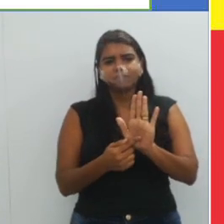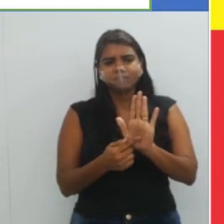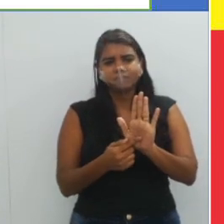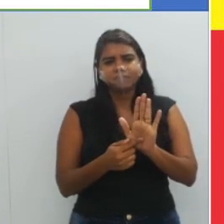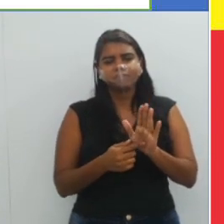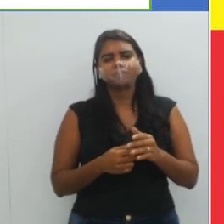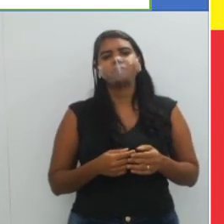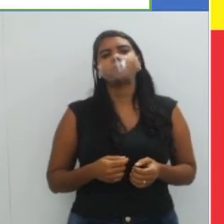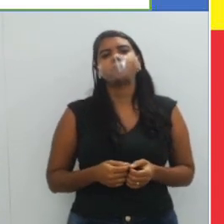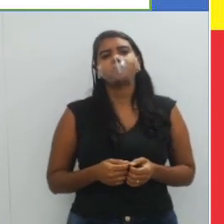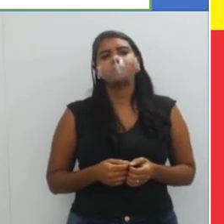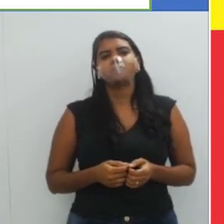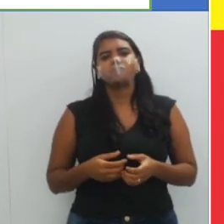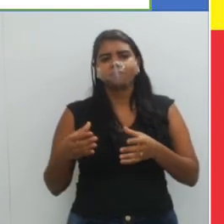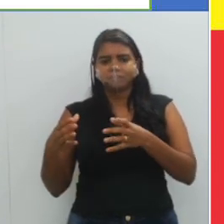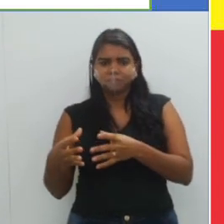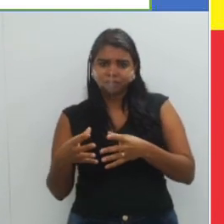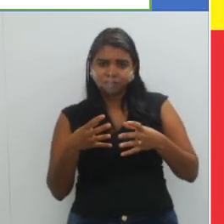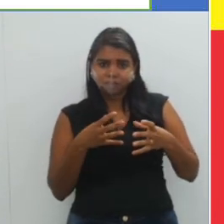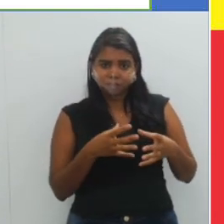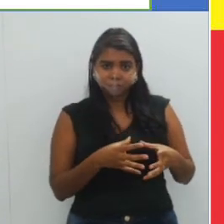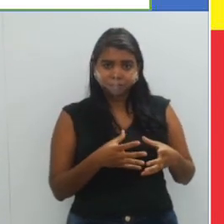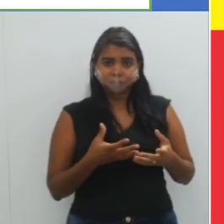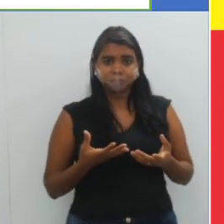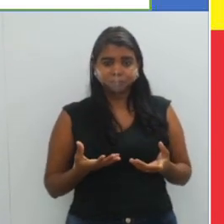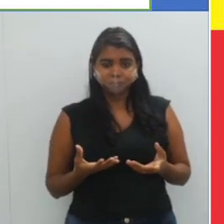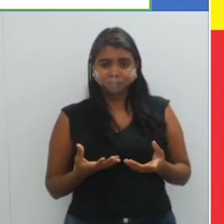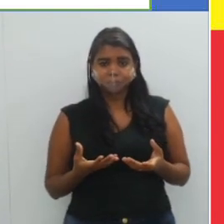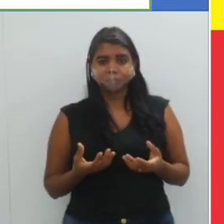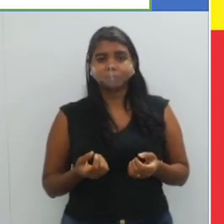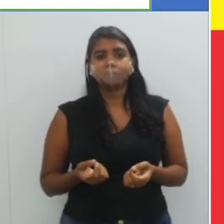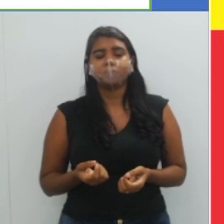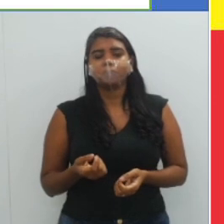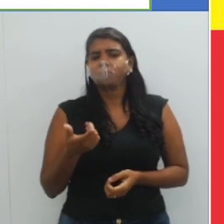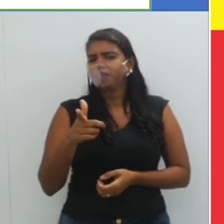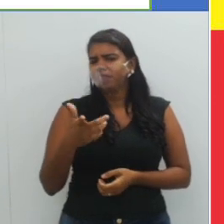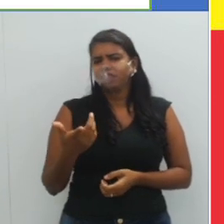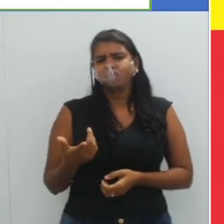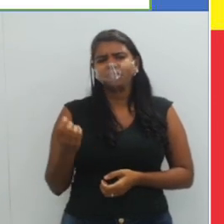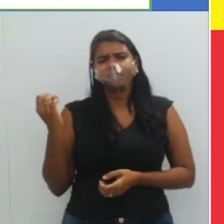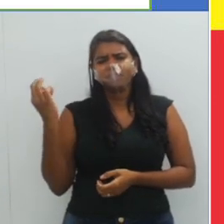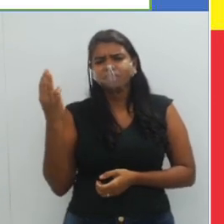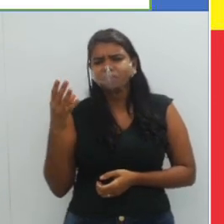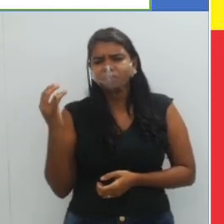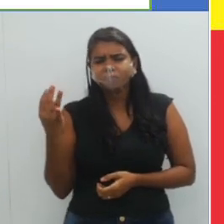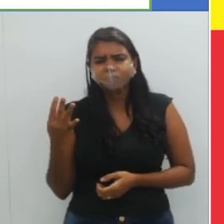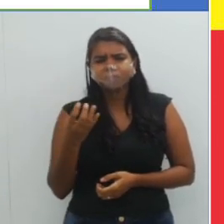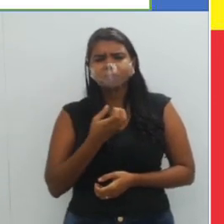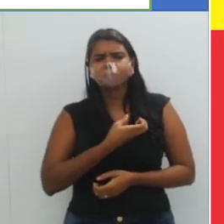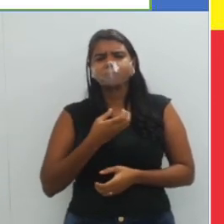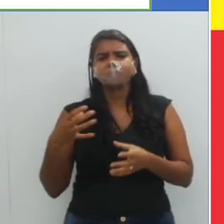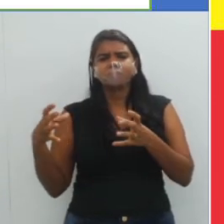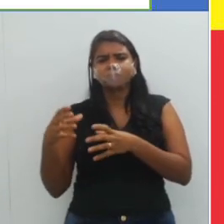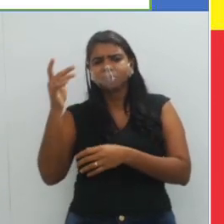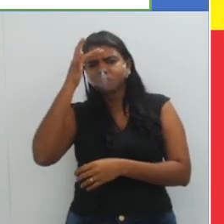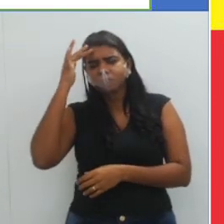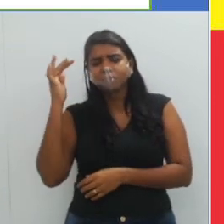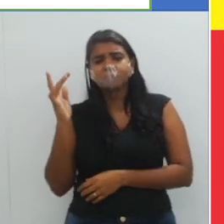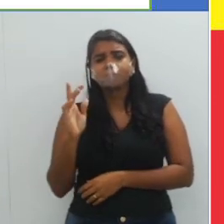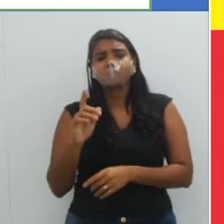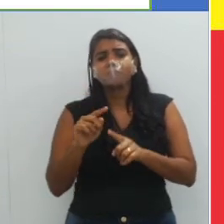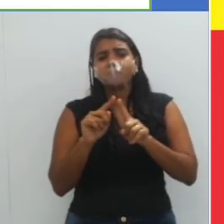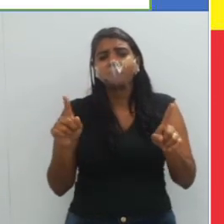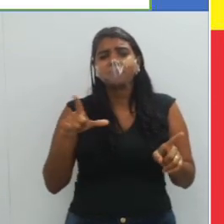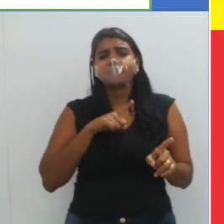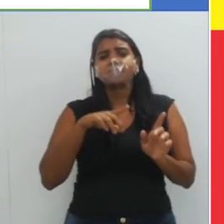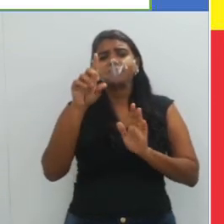quê? Das minorias. Mais uma vez, bato na tecla, minoria aí, não na questão de quantidade, e sim aqueles que